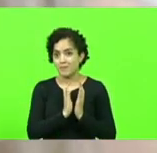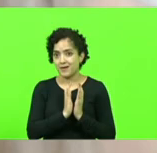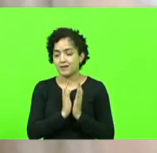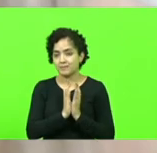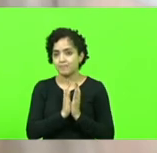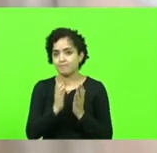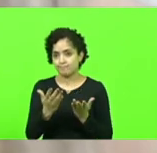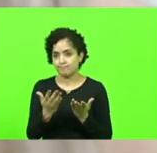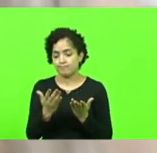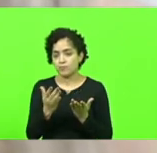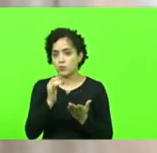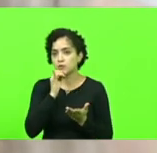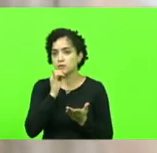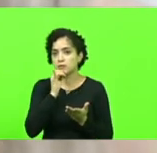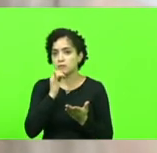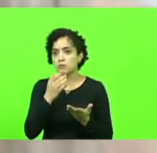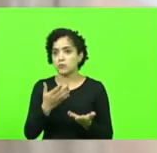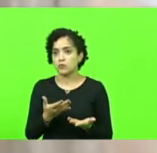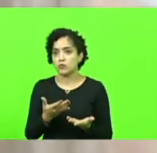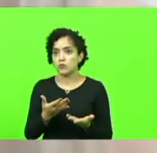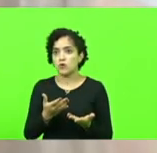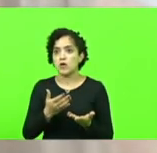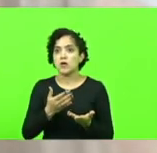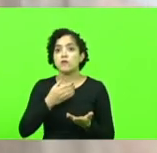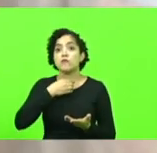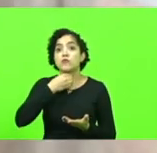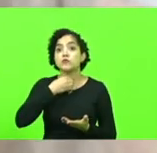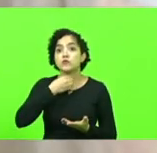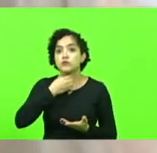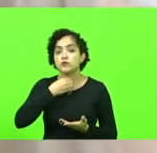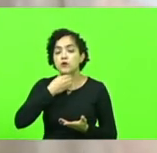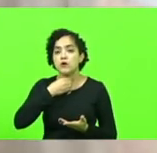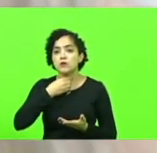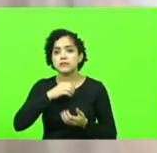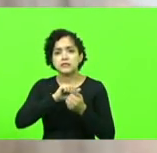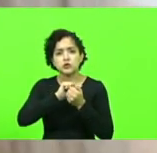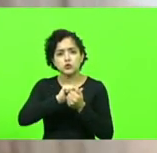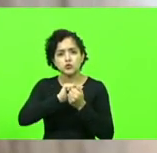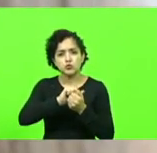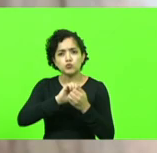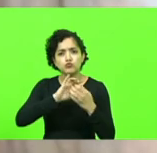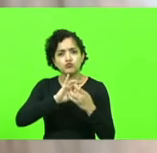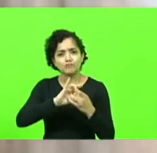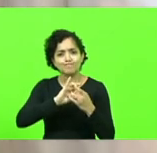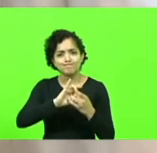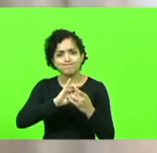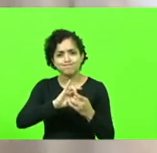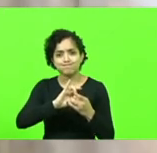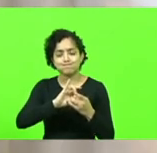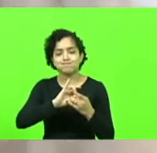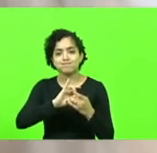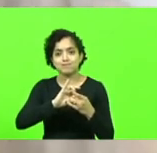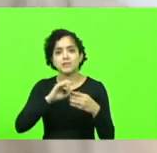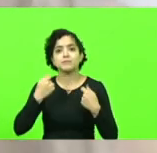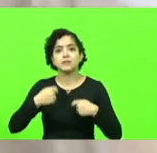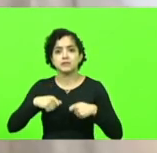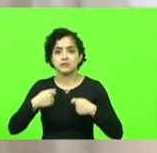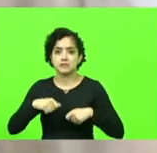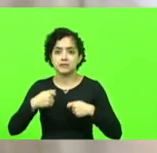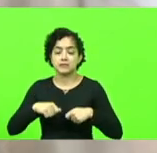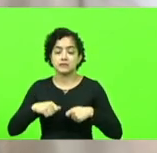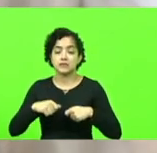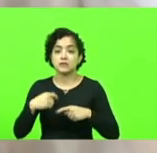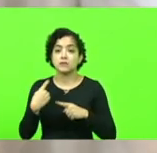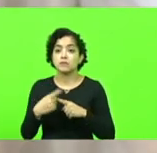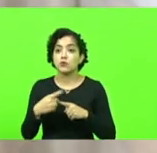Terapia ocupacional e fonoaudiólogos têm que andar de mãos dadas, os dois, porque